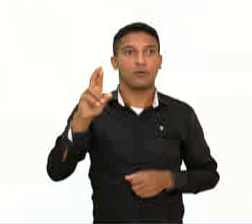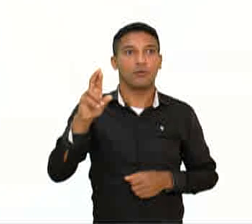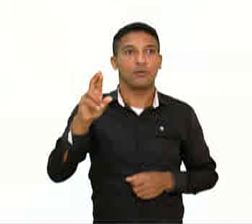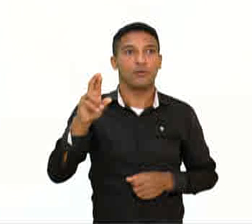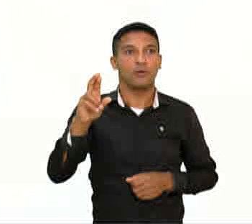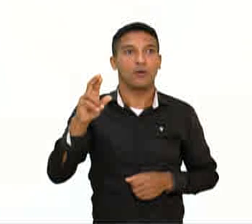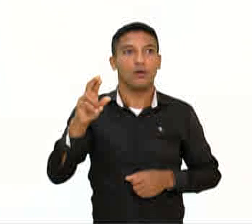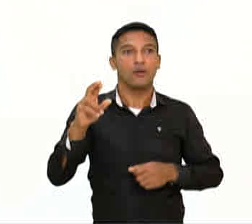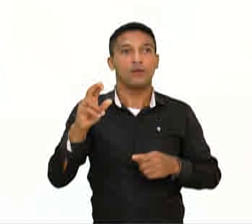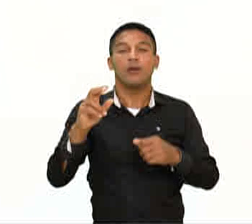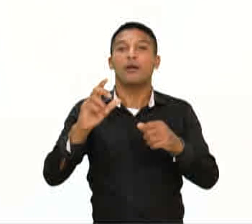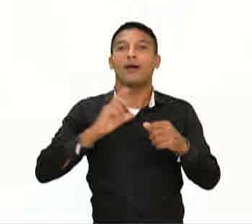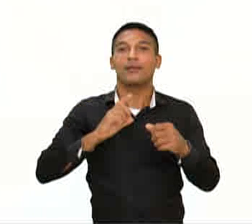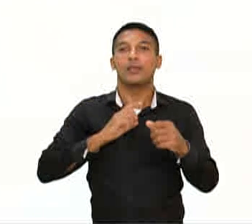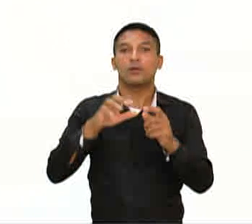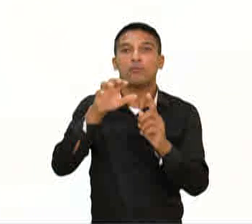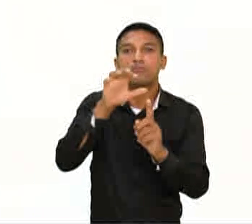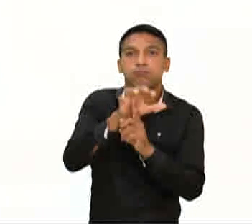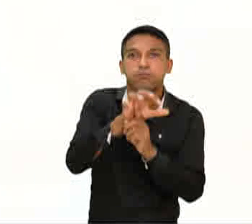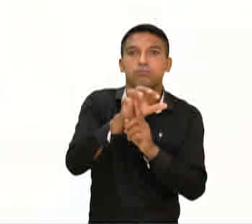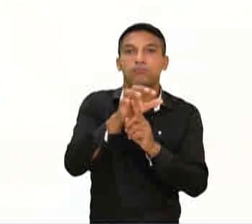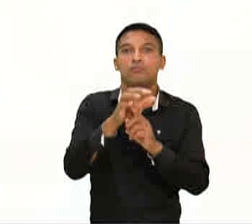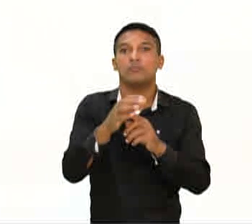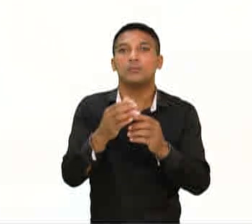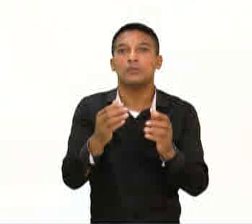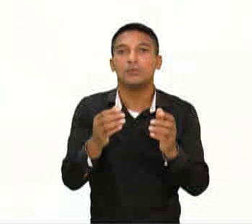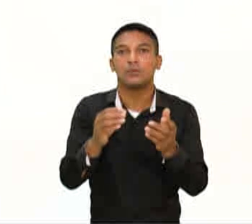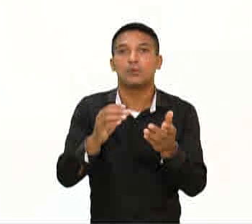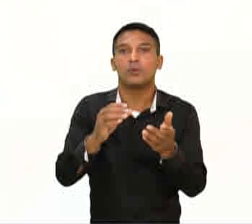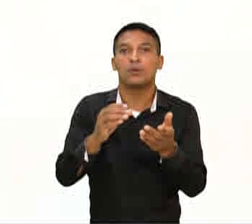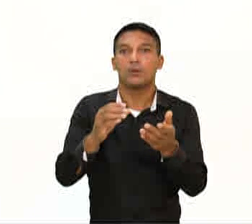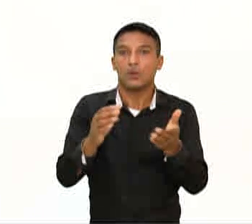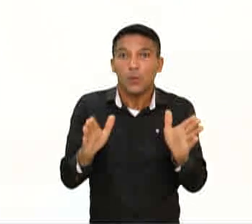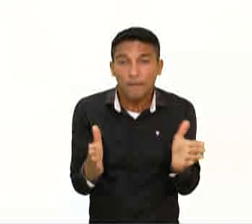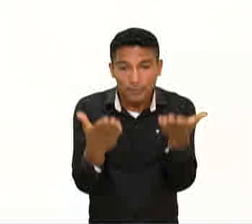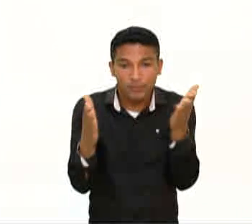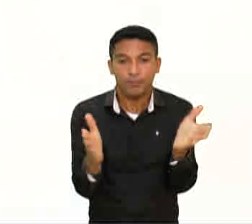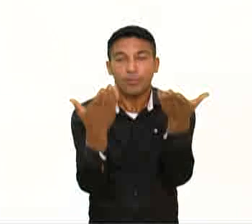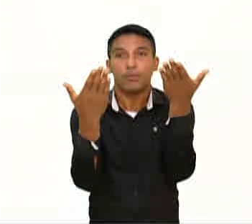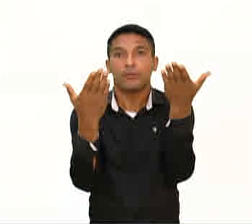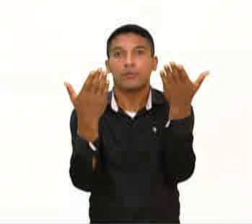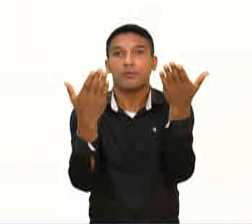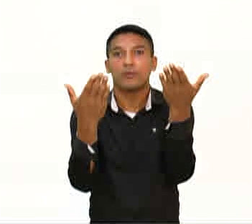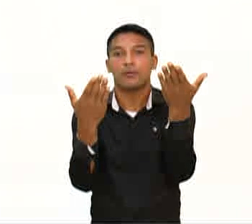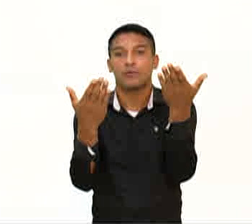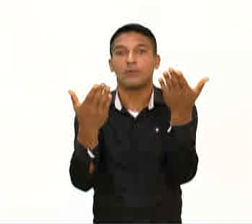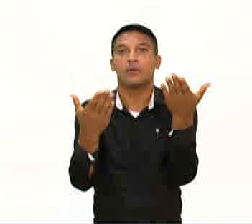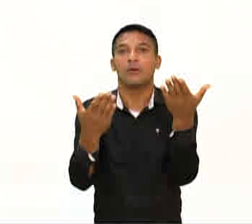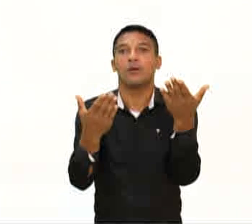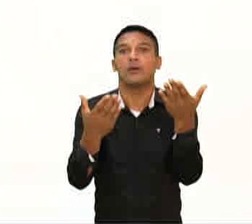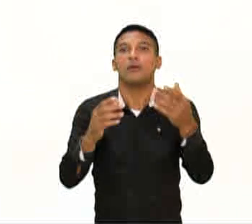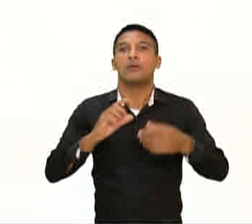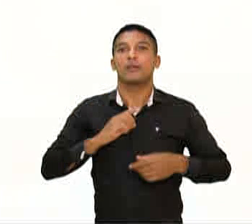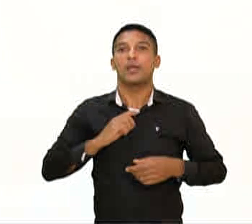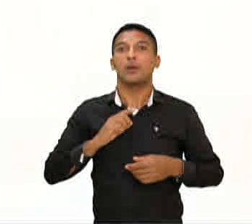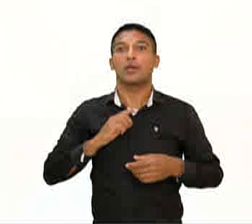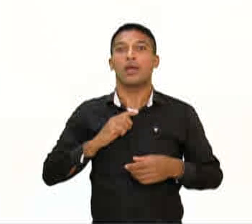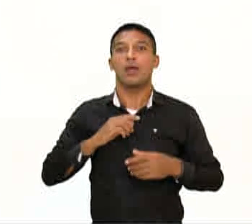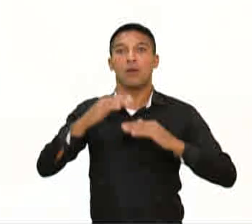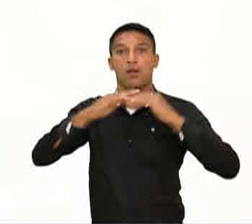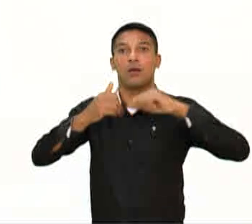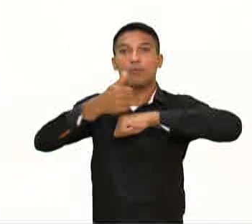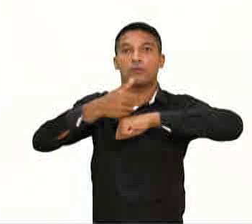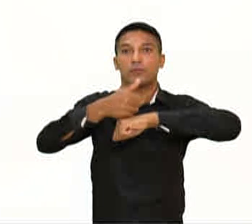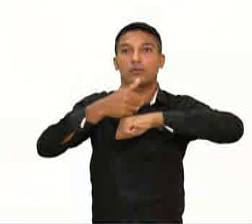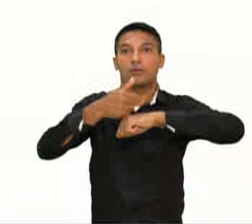polo tecnológico, em terminologia muito utilizada pelos economistas, os chamados clusters, onde você percebe uma